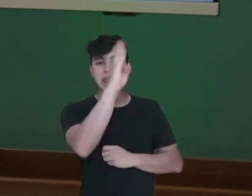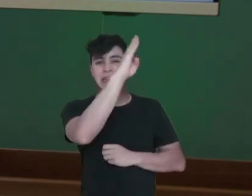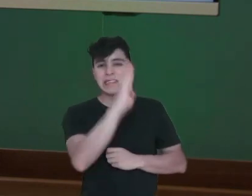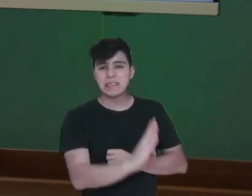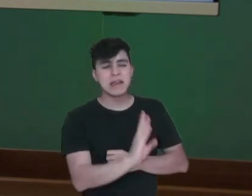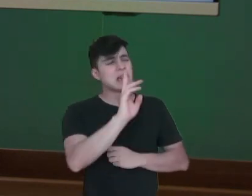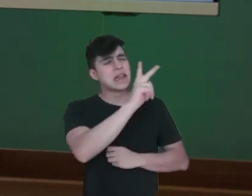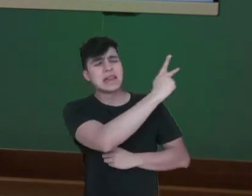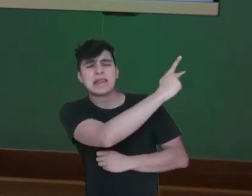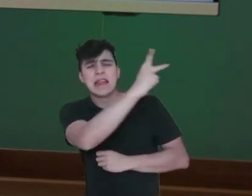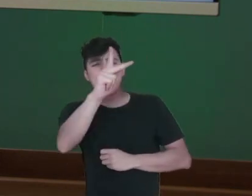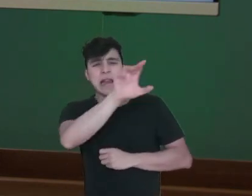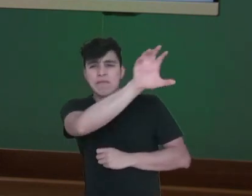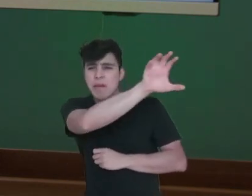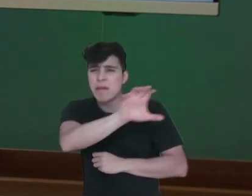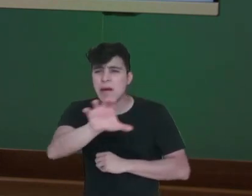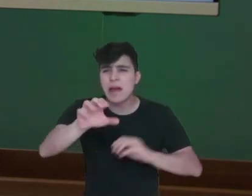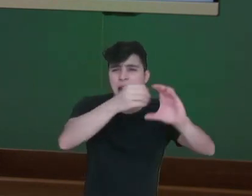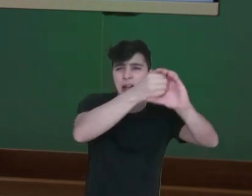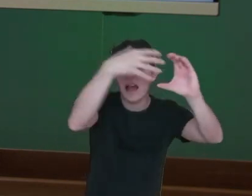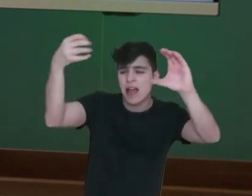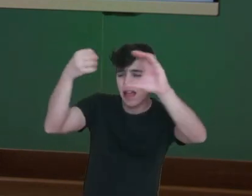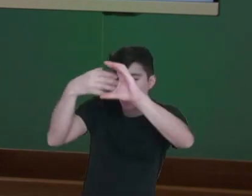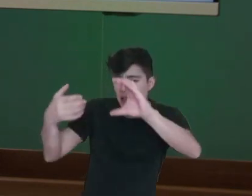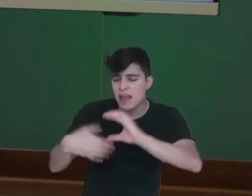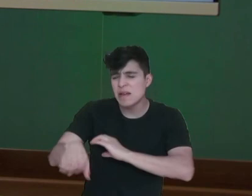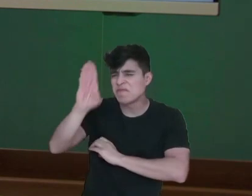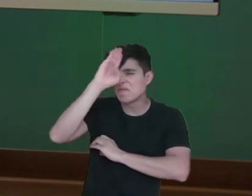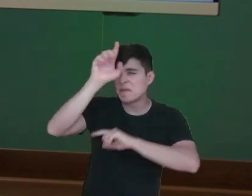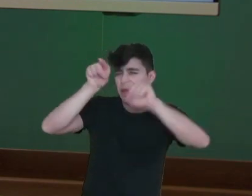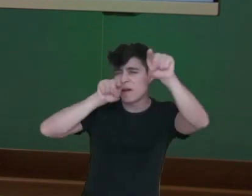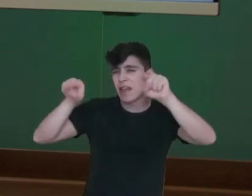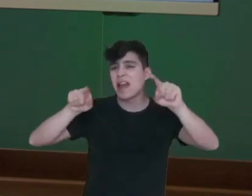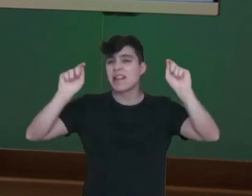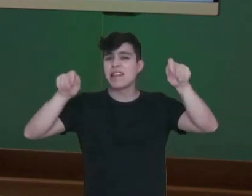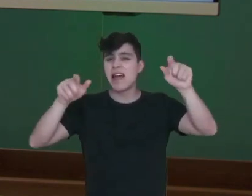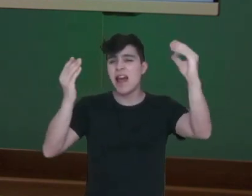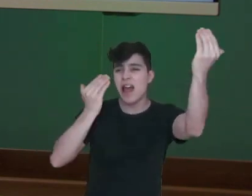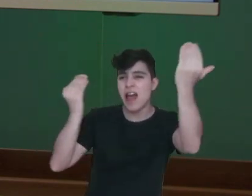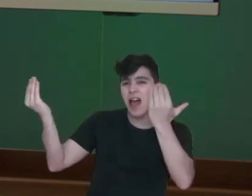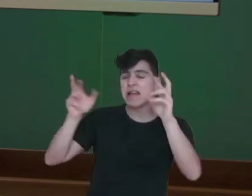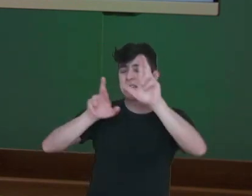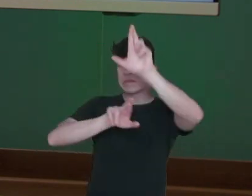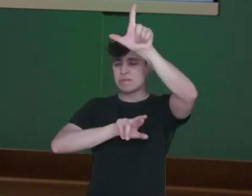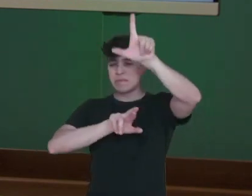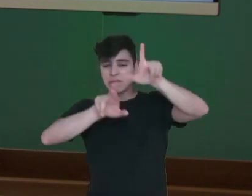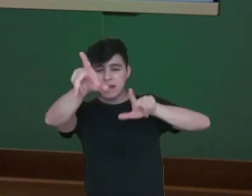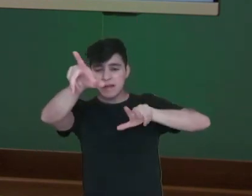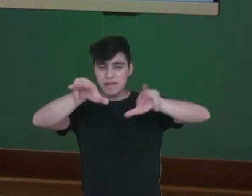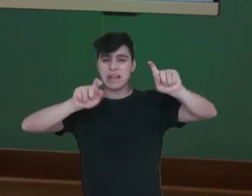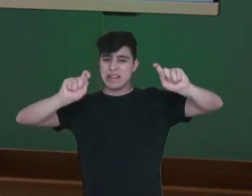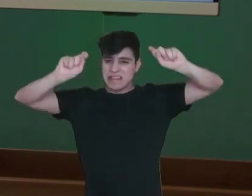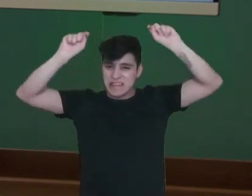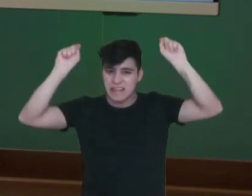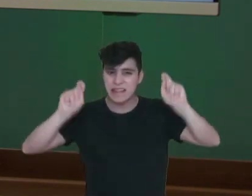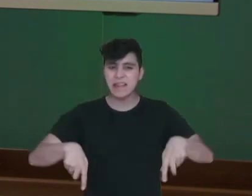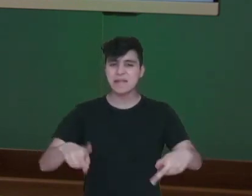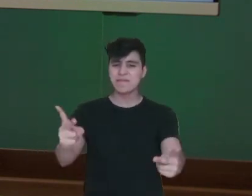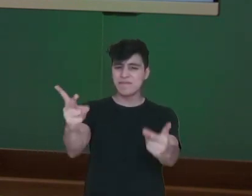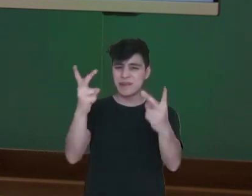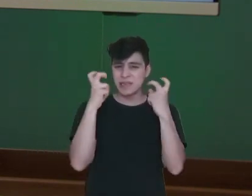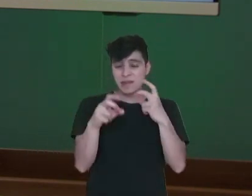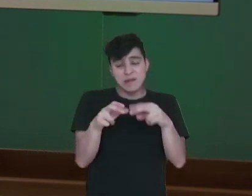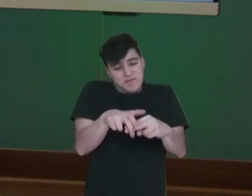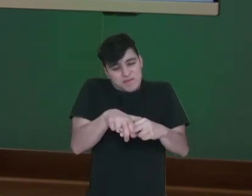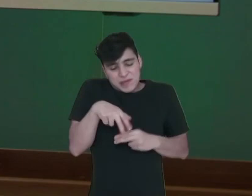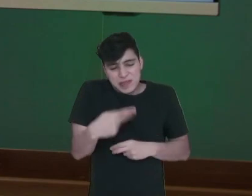suas principais características. Aí fica possível estabelecer diferenças entre as diferentes